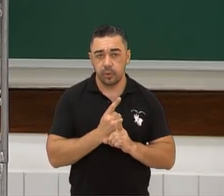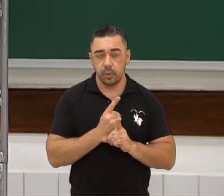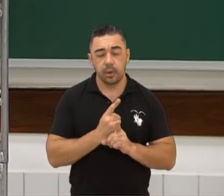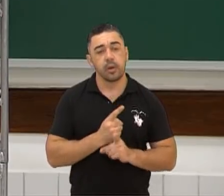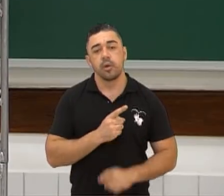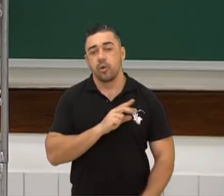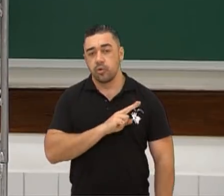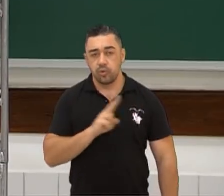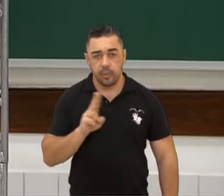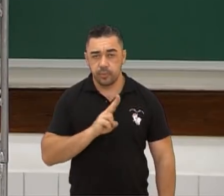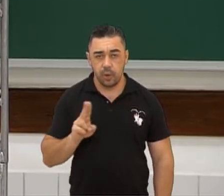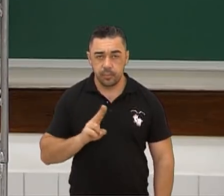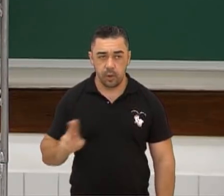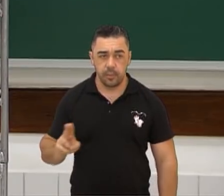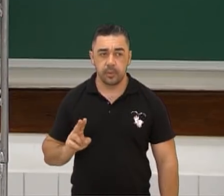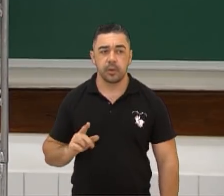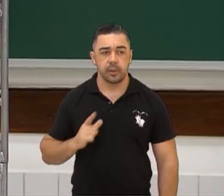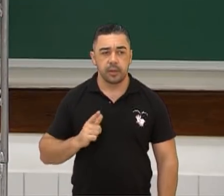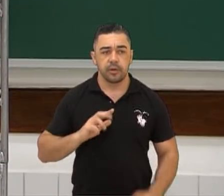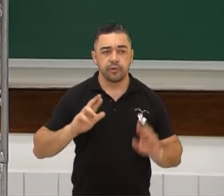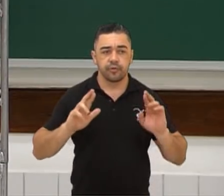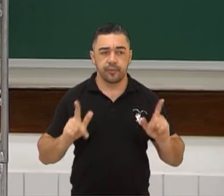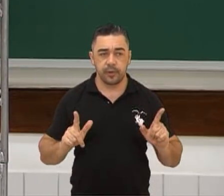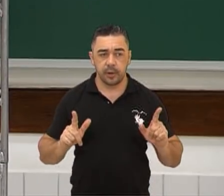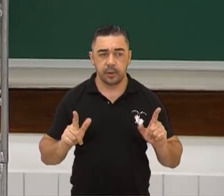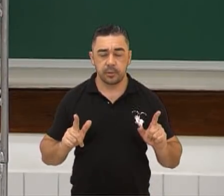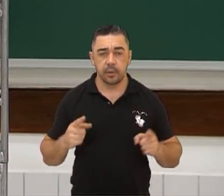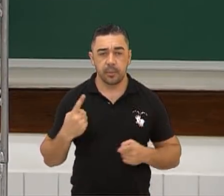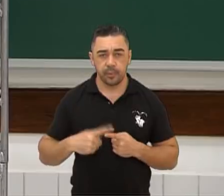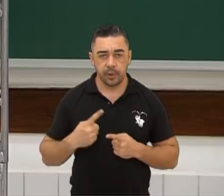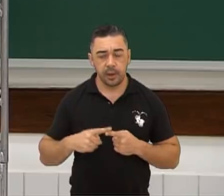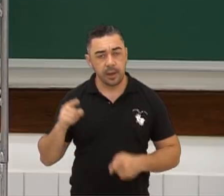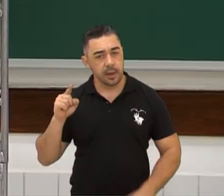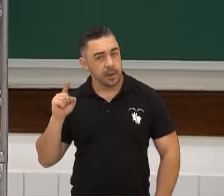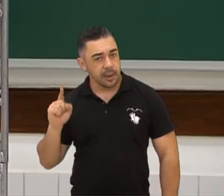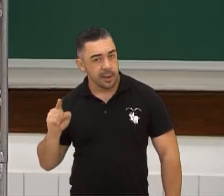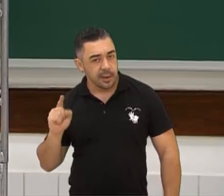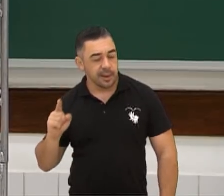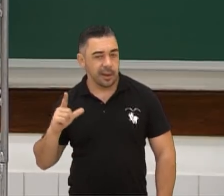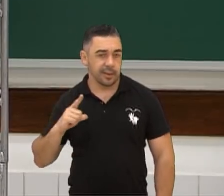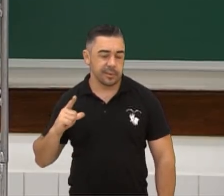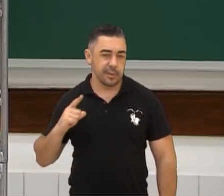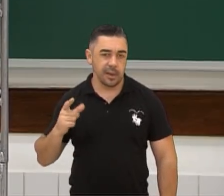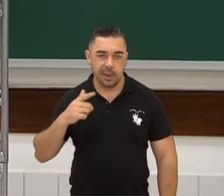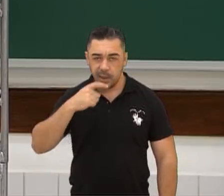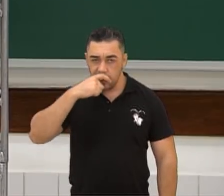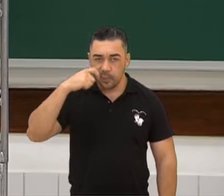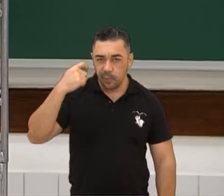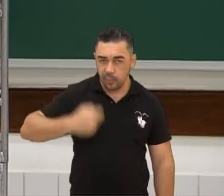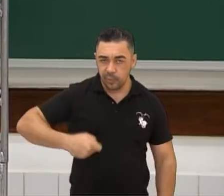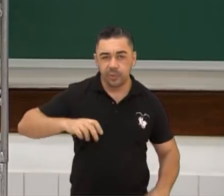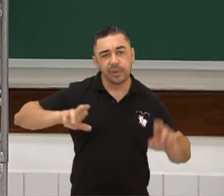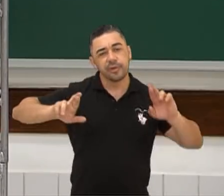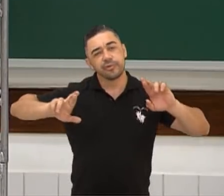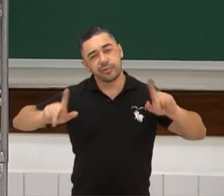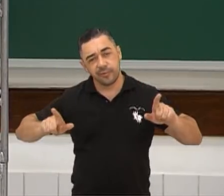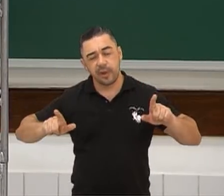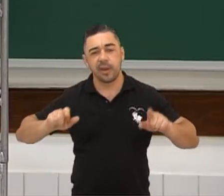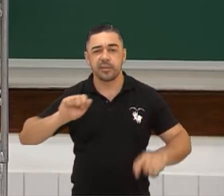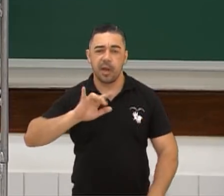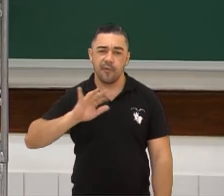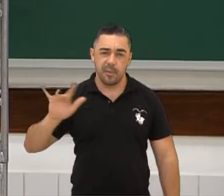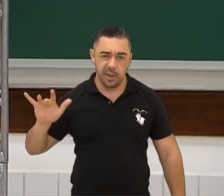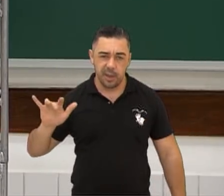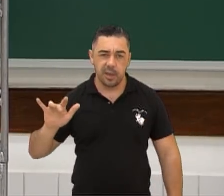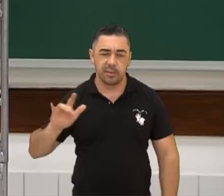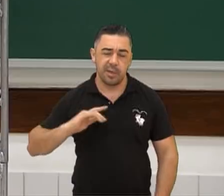em diferentes grafias. Por quê? Lembra, na Rússia, alfabeto cirílico. Um pouquinho diferente do nosso. Então, diferenças ali